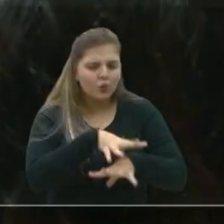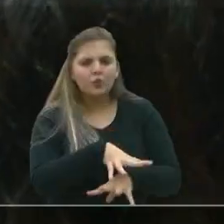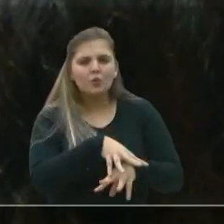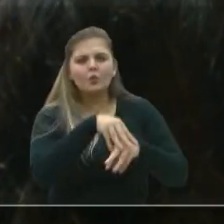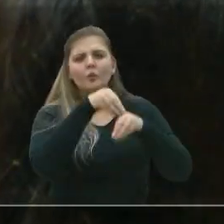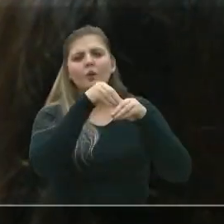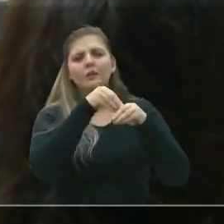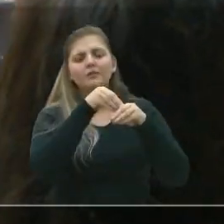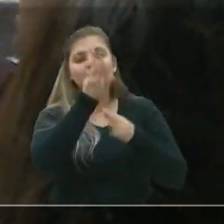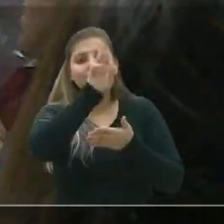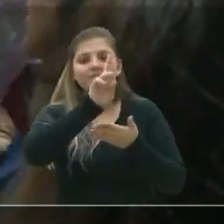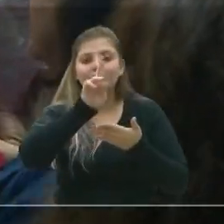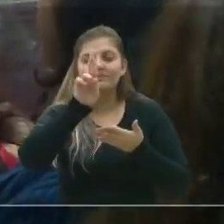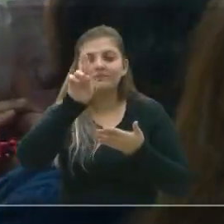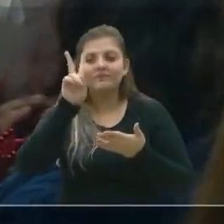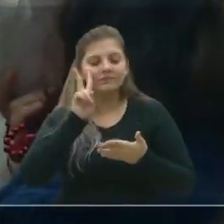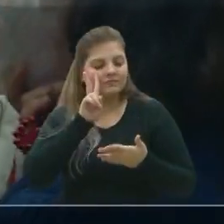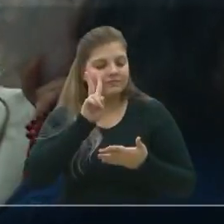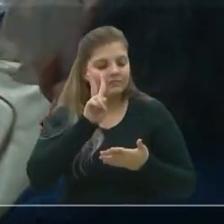O Senhor está